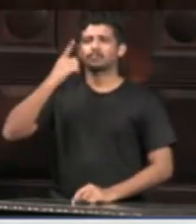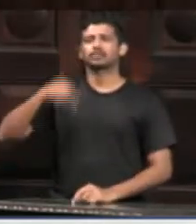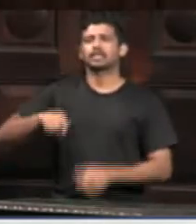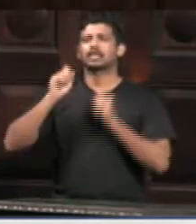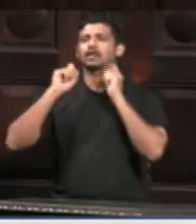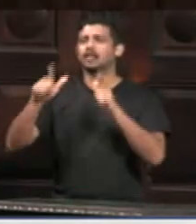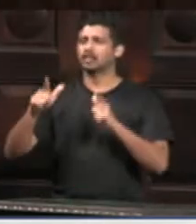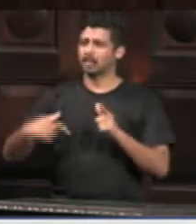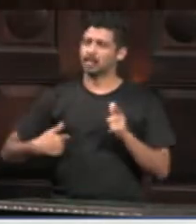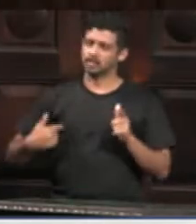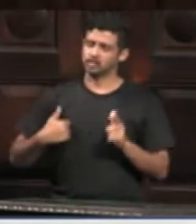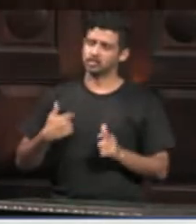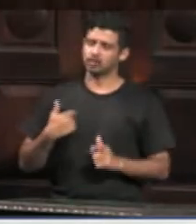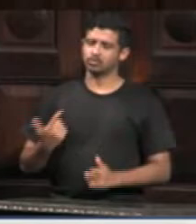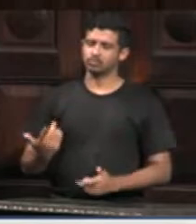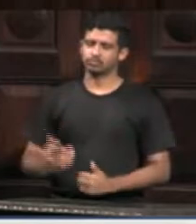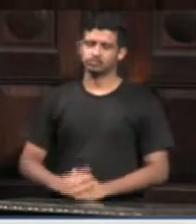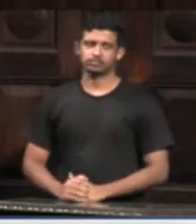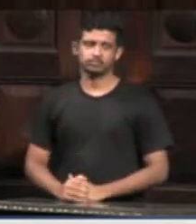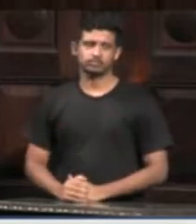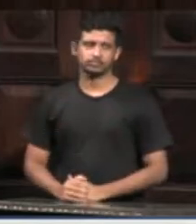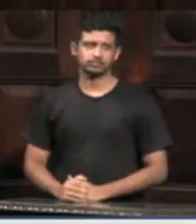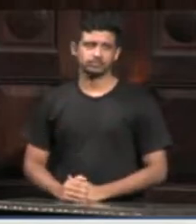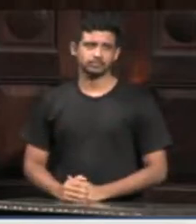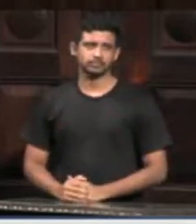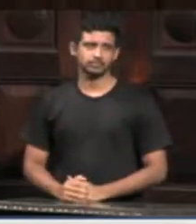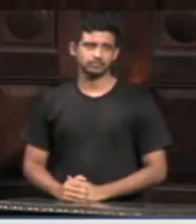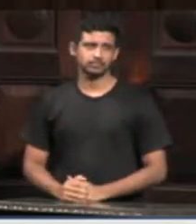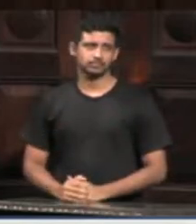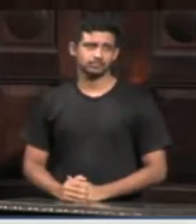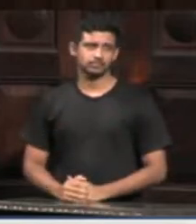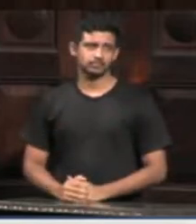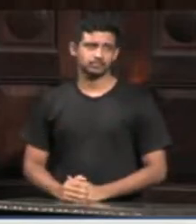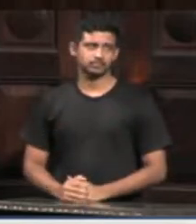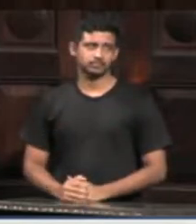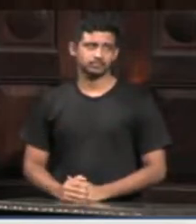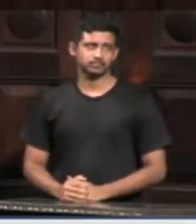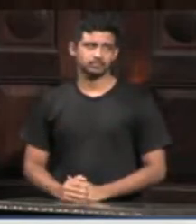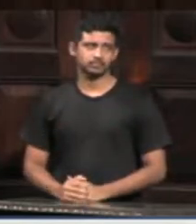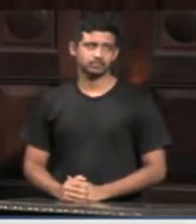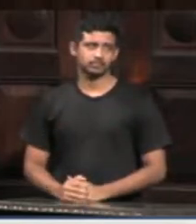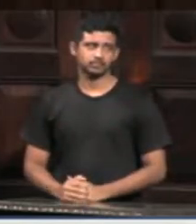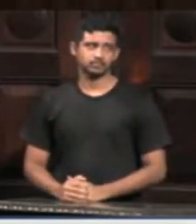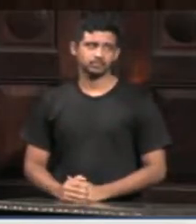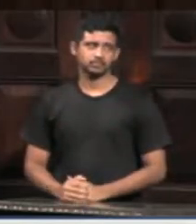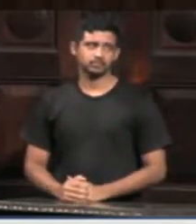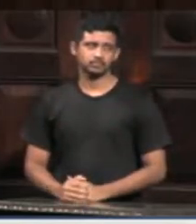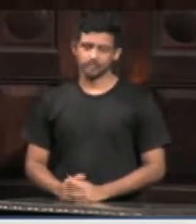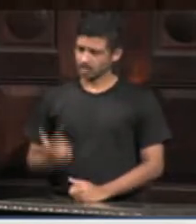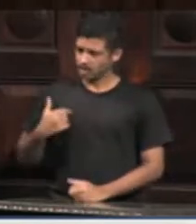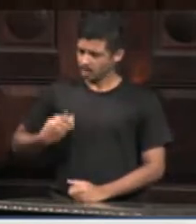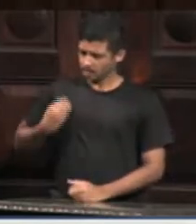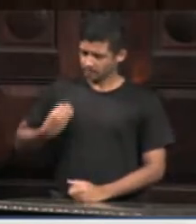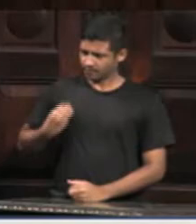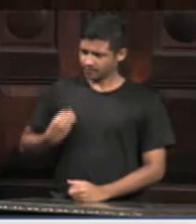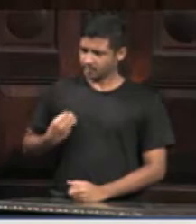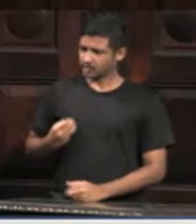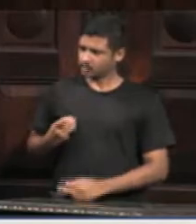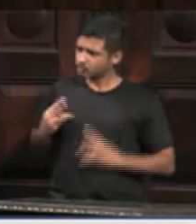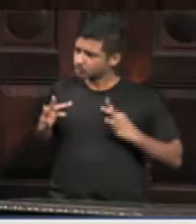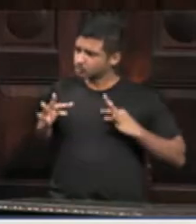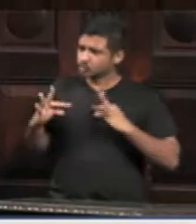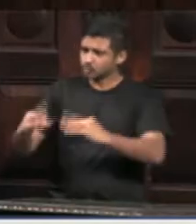nesta legislatura, fui um dos deputados com presença total,